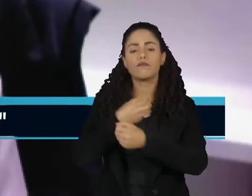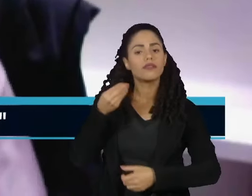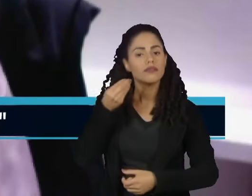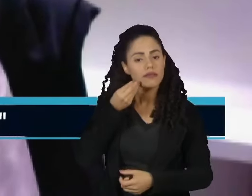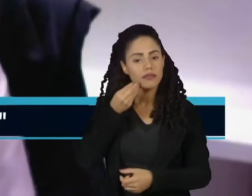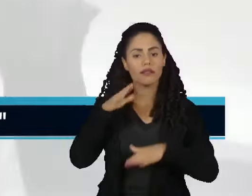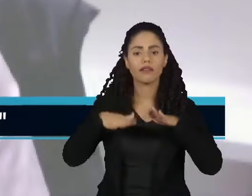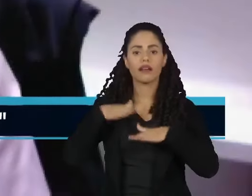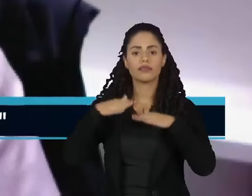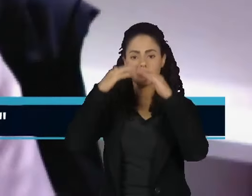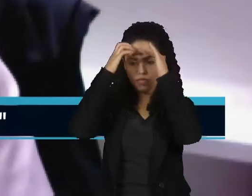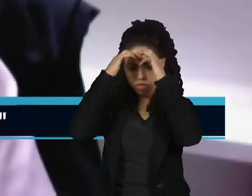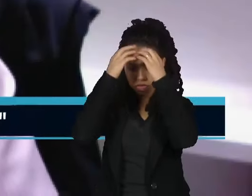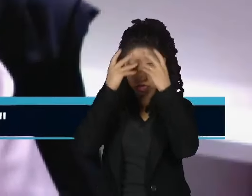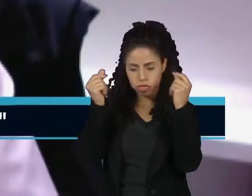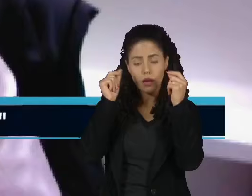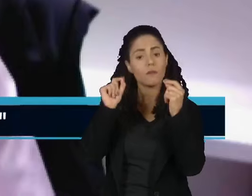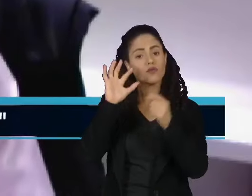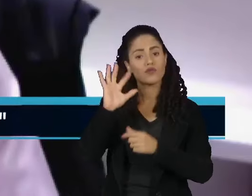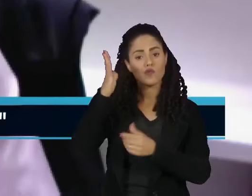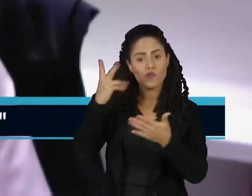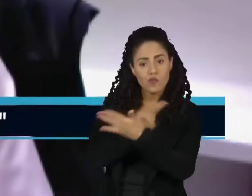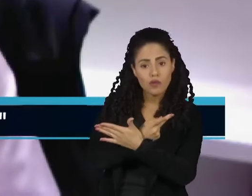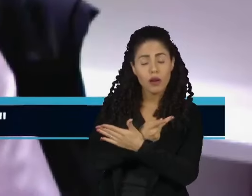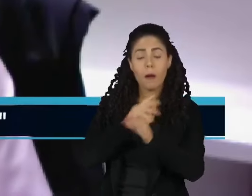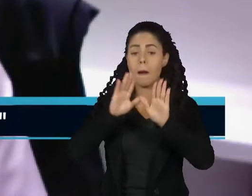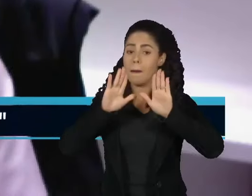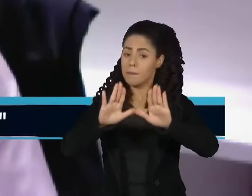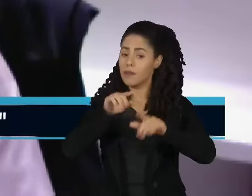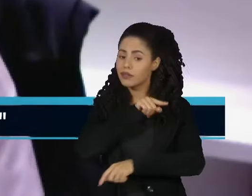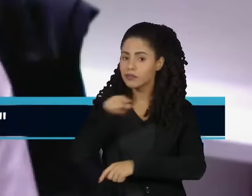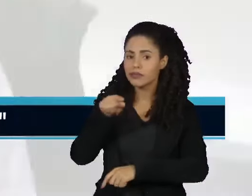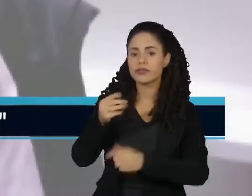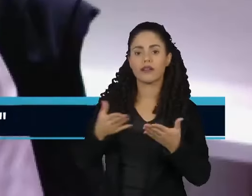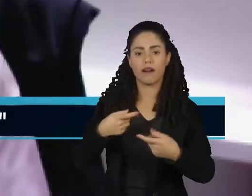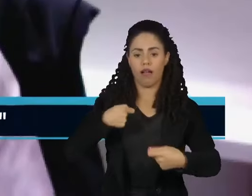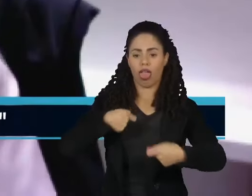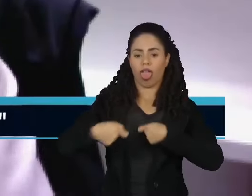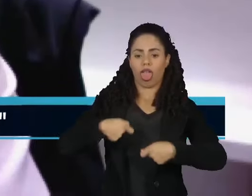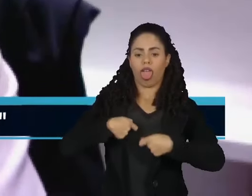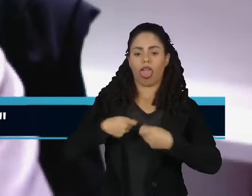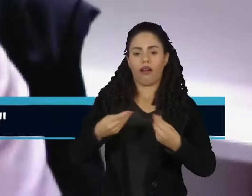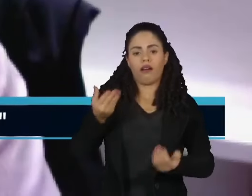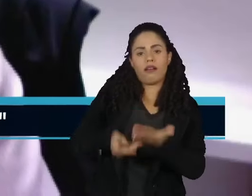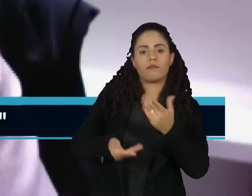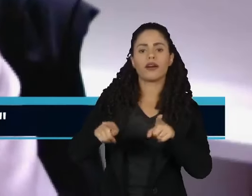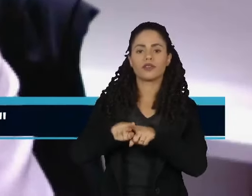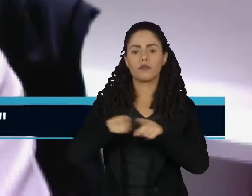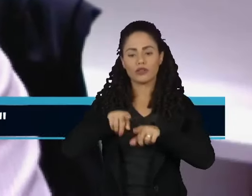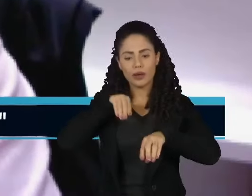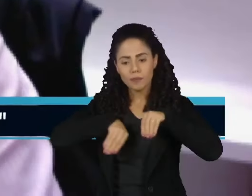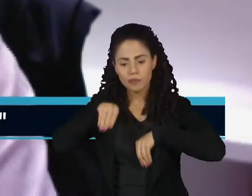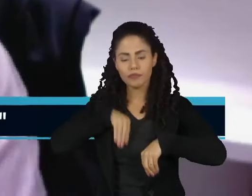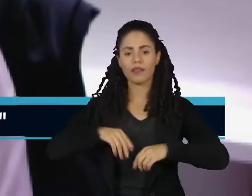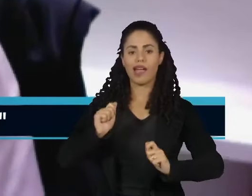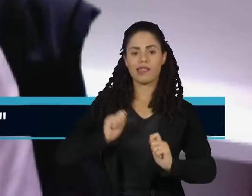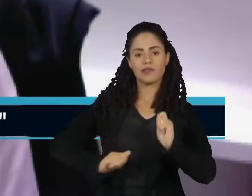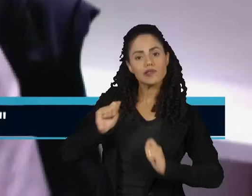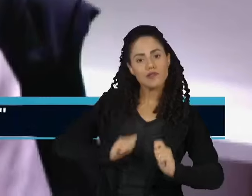o filtro, né? Junto com todo esse descontrole, você tem quadros depressivos, quadros